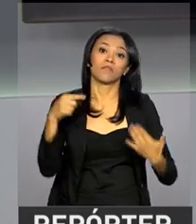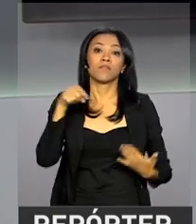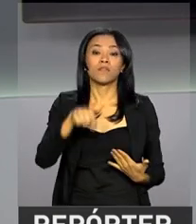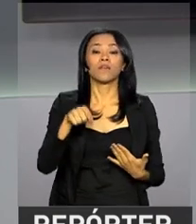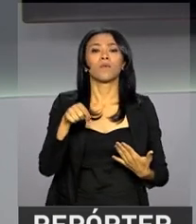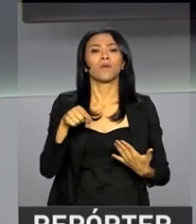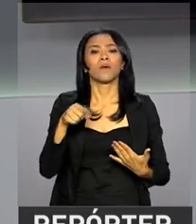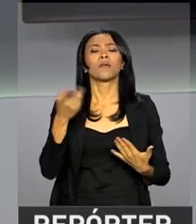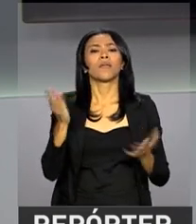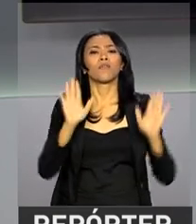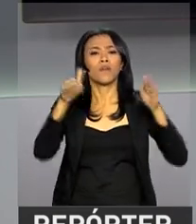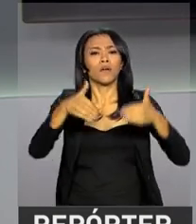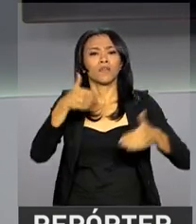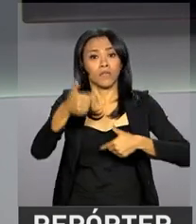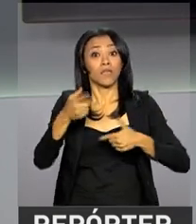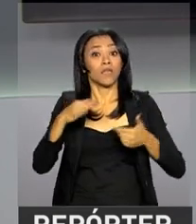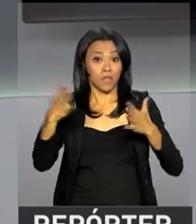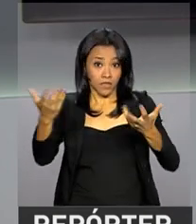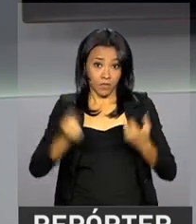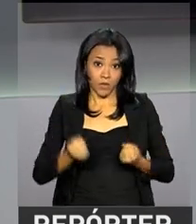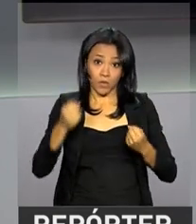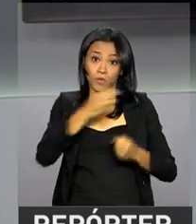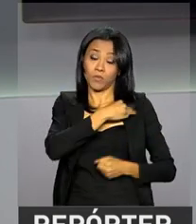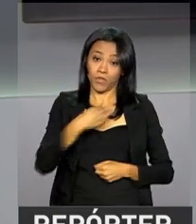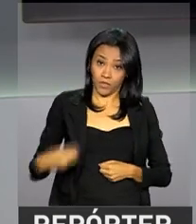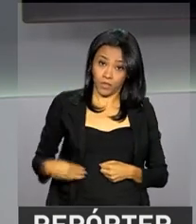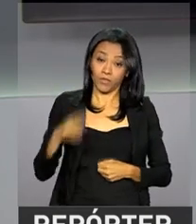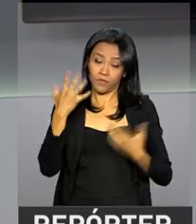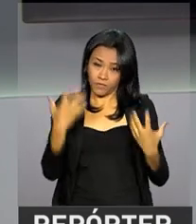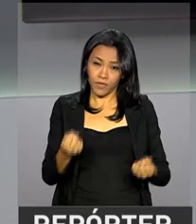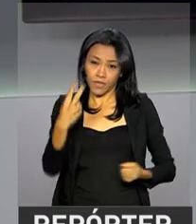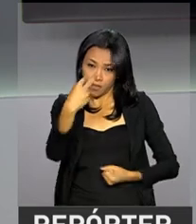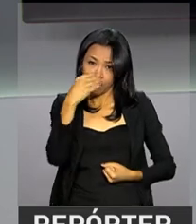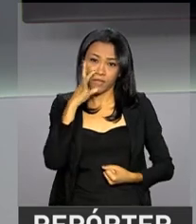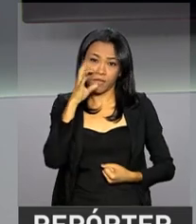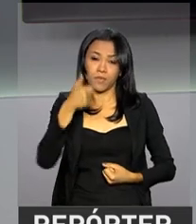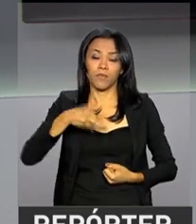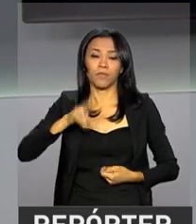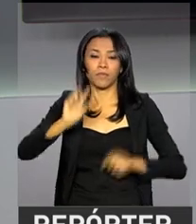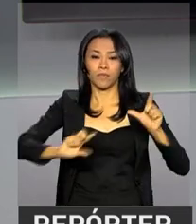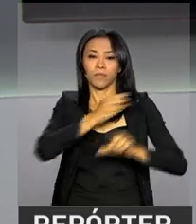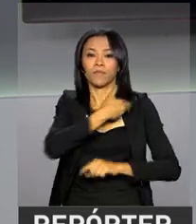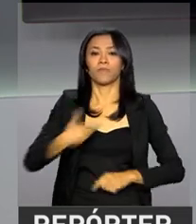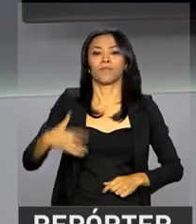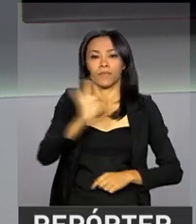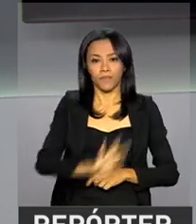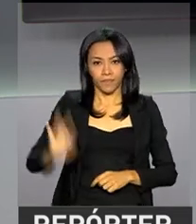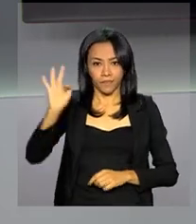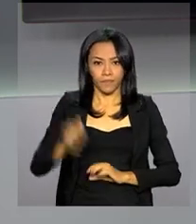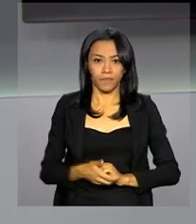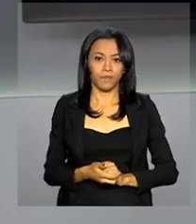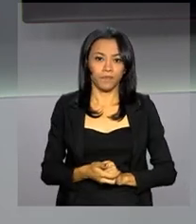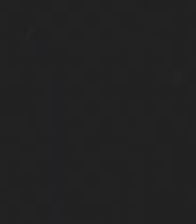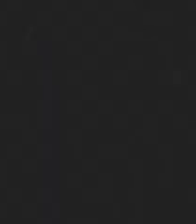Governo, que recebeu o ministro da Fazenda, Henrique Meirelles. Fique com a gente aqui na NBR, a TV do Governo Federal.